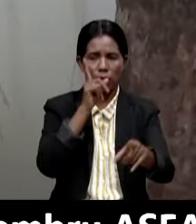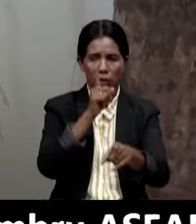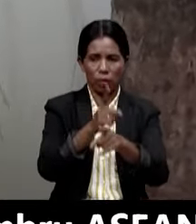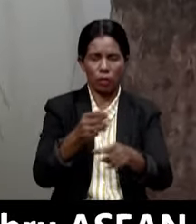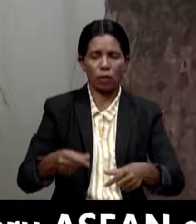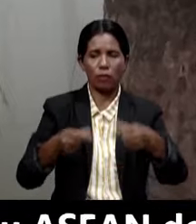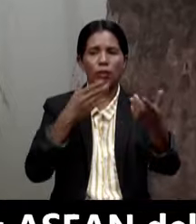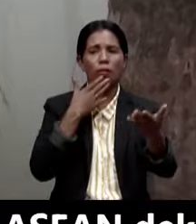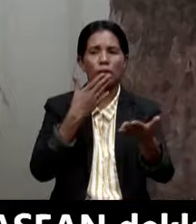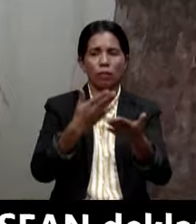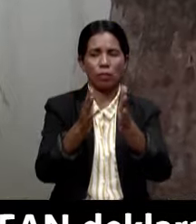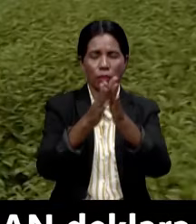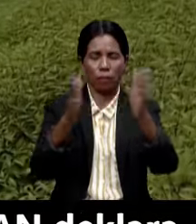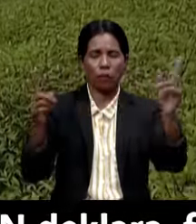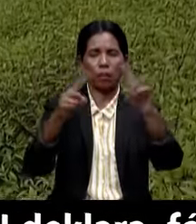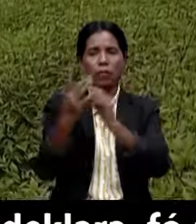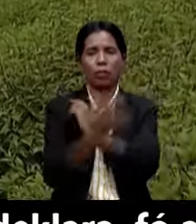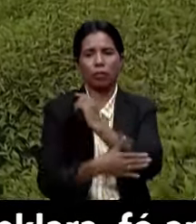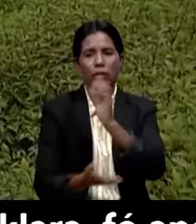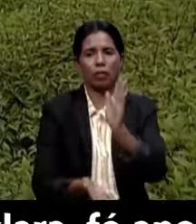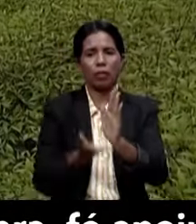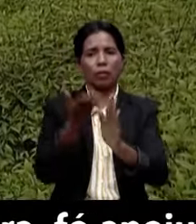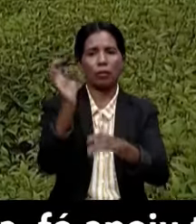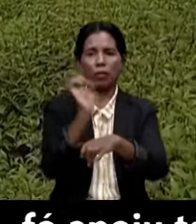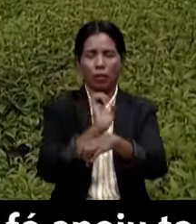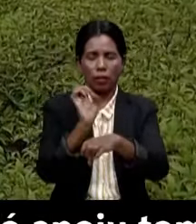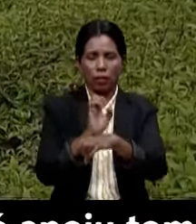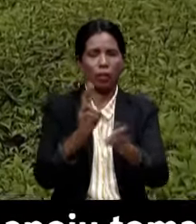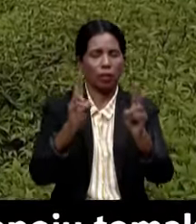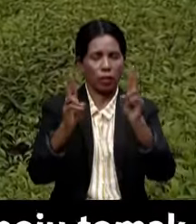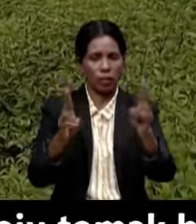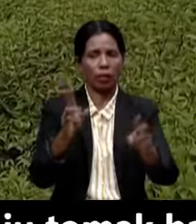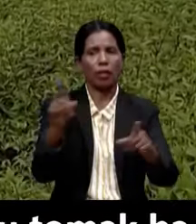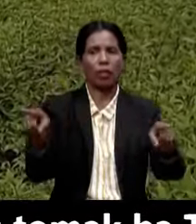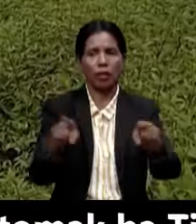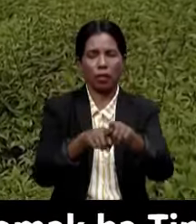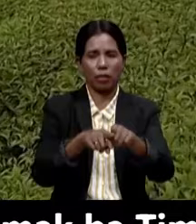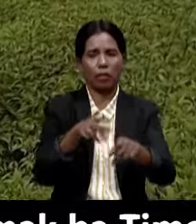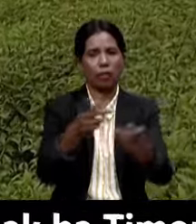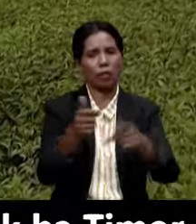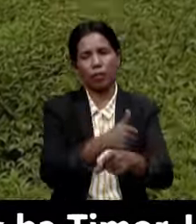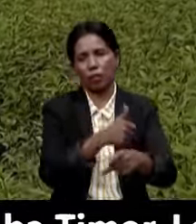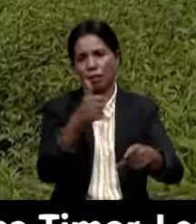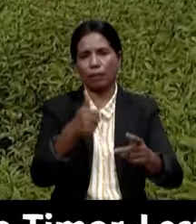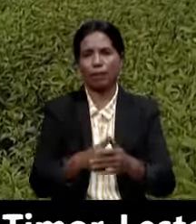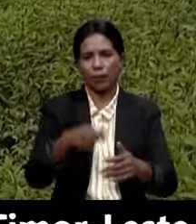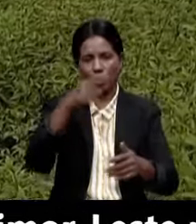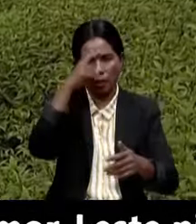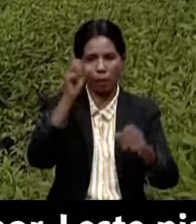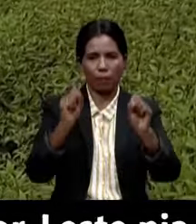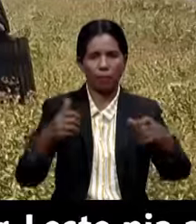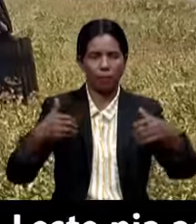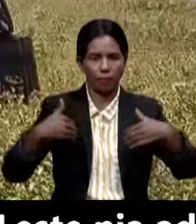fo benefício bot ba nação, no hace crescimento econômico la lais liu, compara ho setor sireselo. Tamba bele